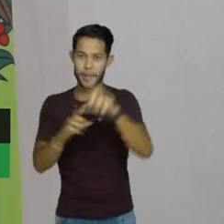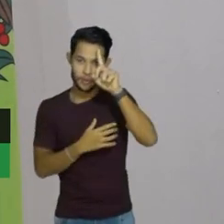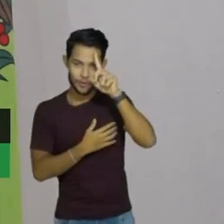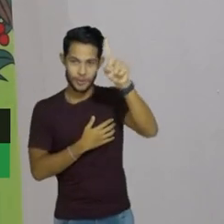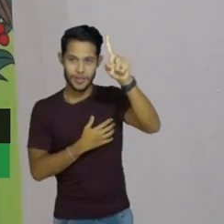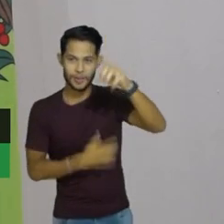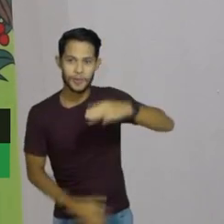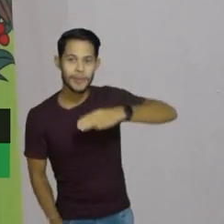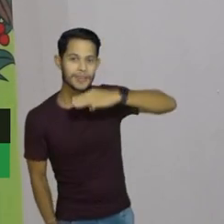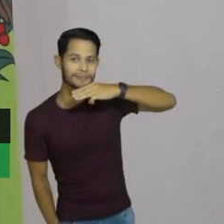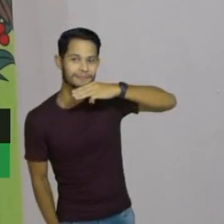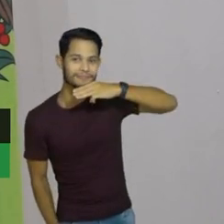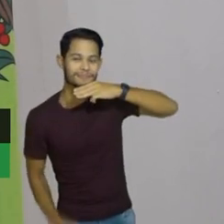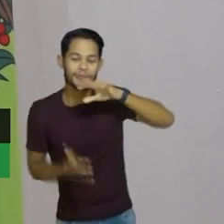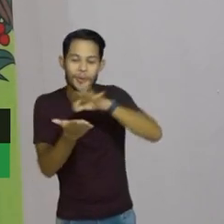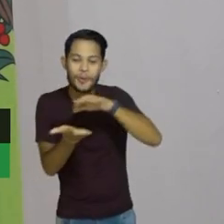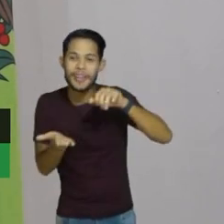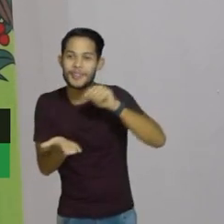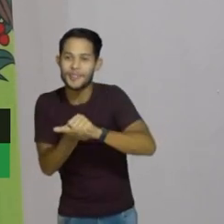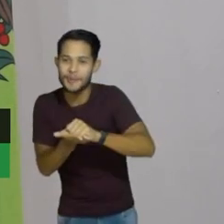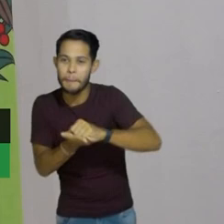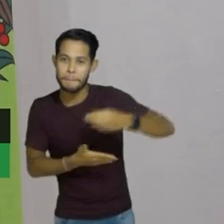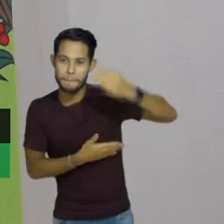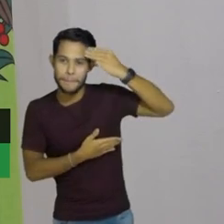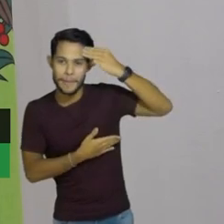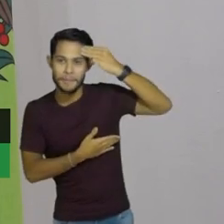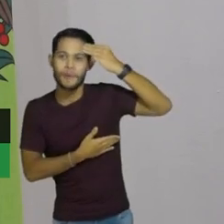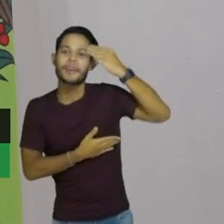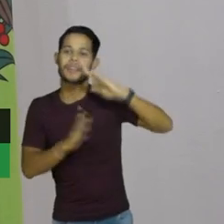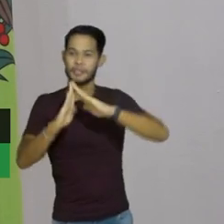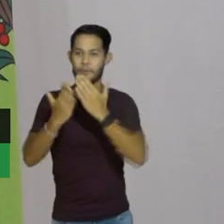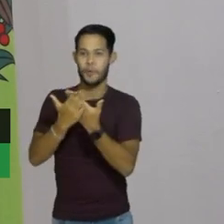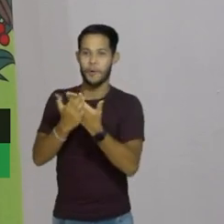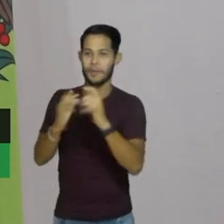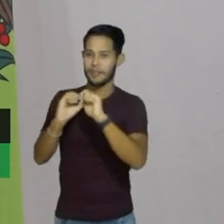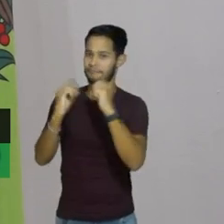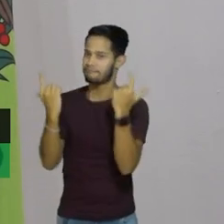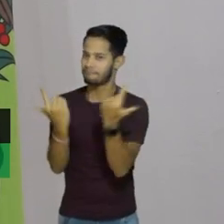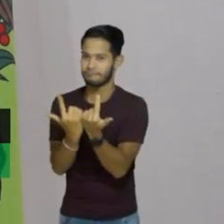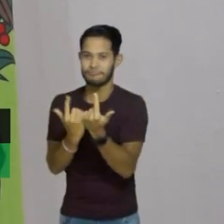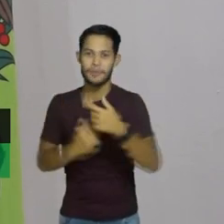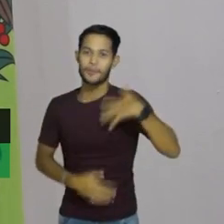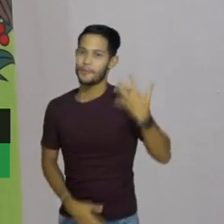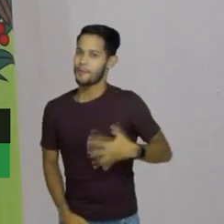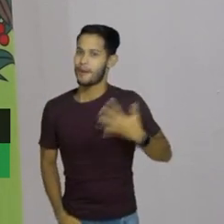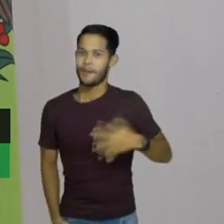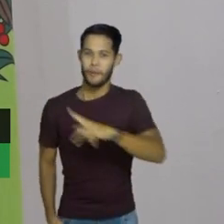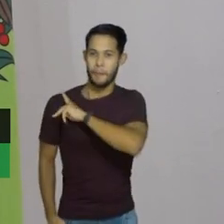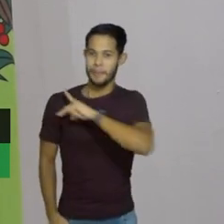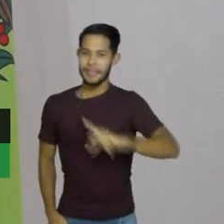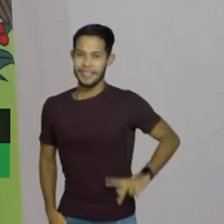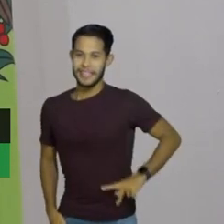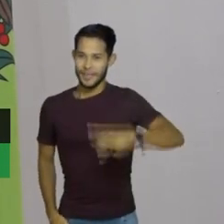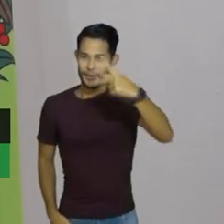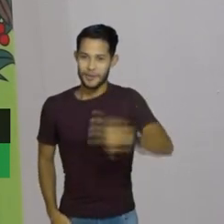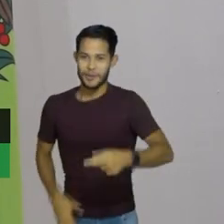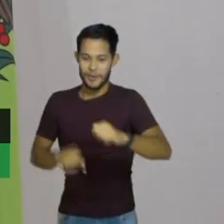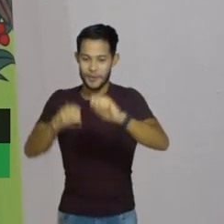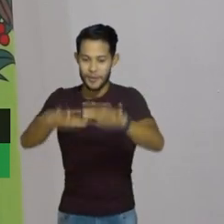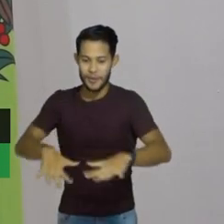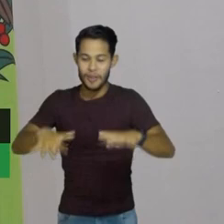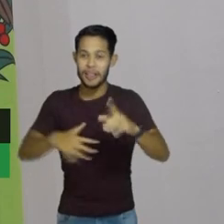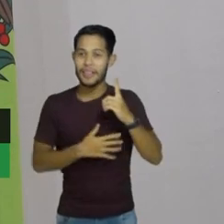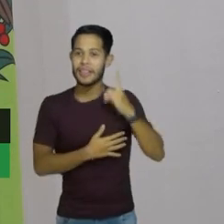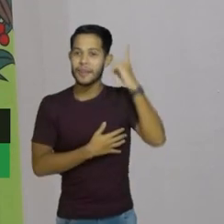justo registro de memória que a Escola Legislativa foi instituída por um grande presidente desse parlamento, um querido colega deputado